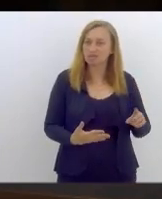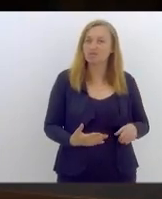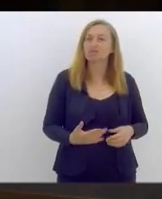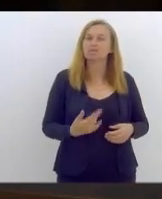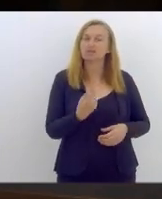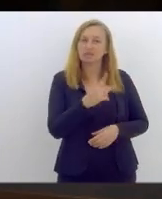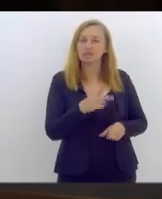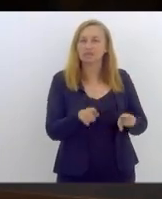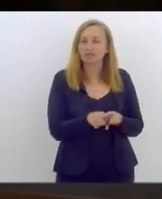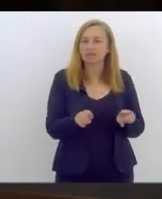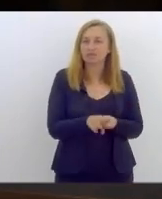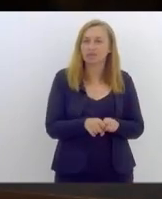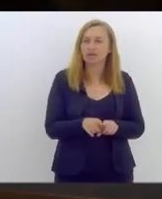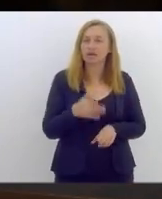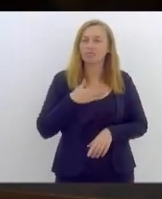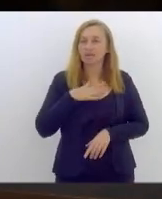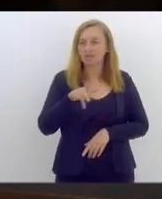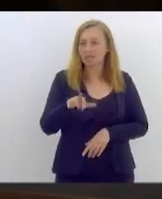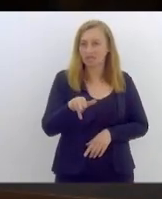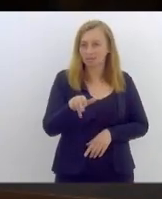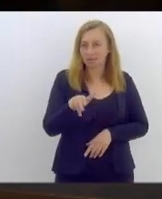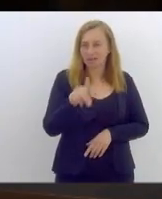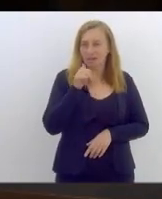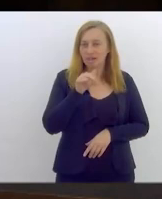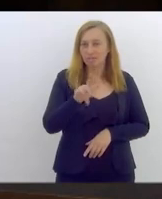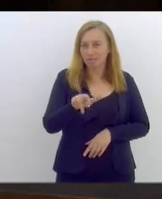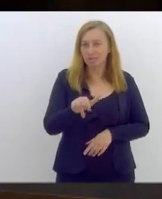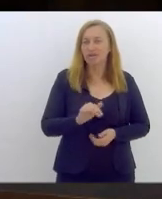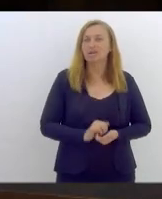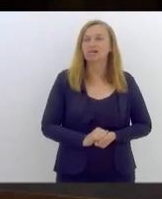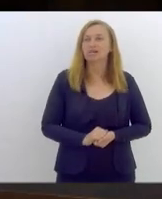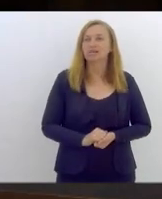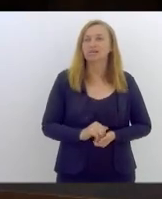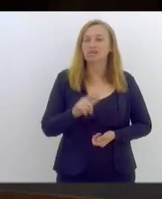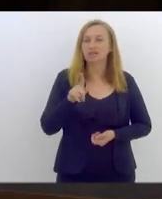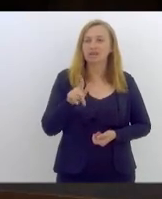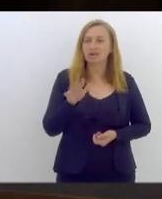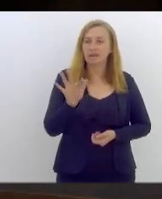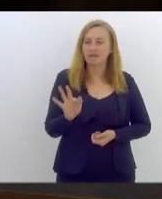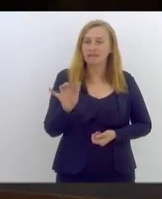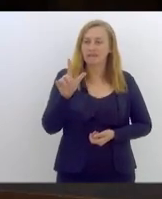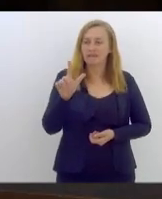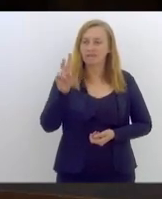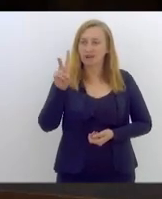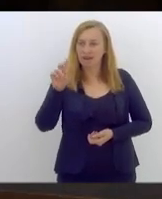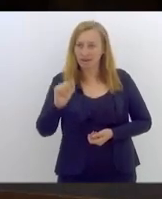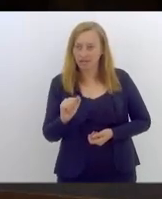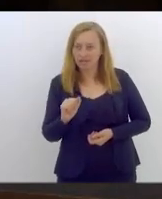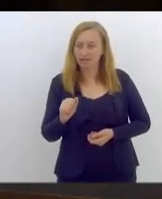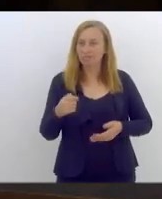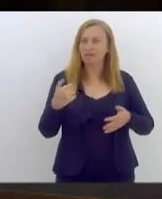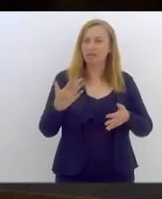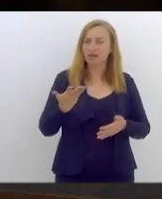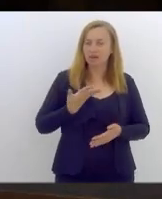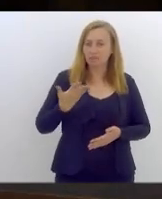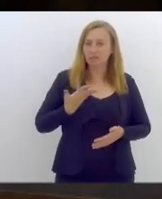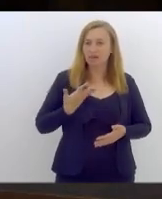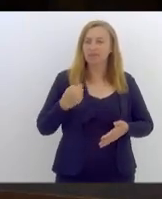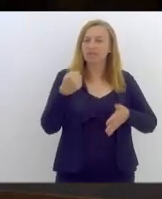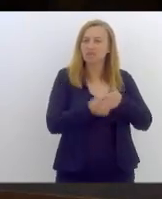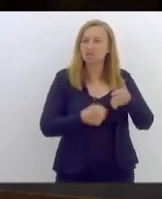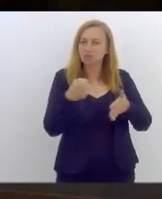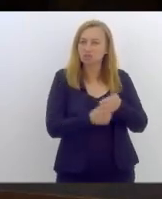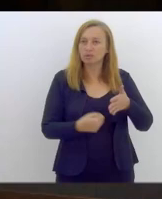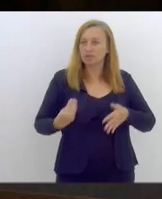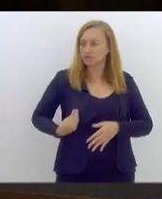Sodré. A minha irmã, parceira, Flávia Oliveira, a minha companheira de luta, Alexandra Montgomery, que está